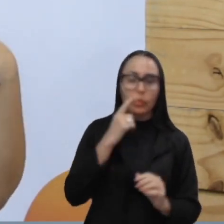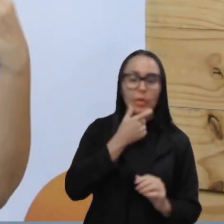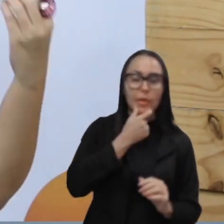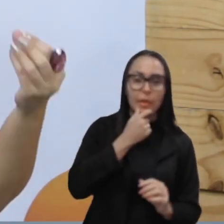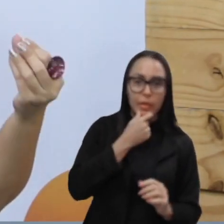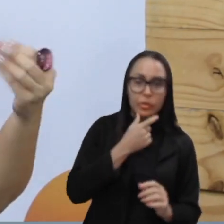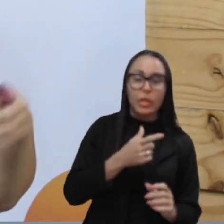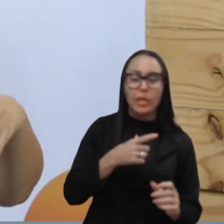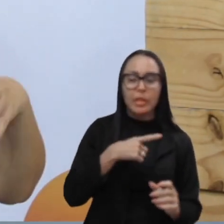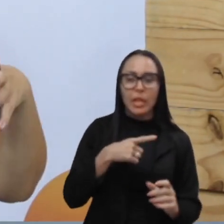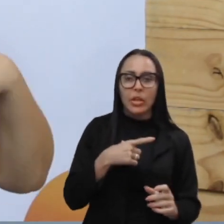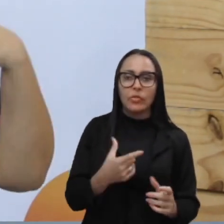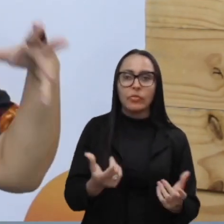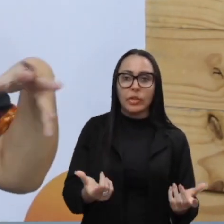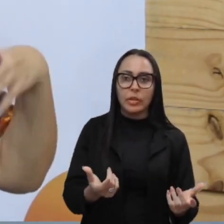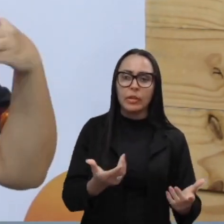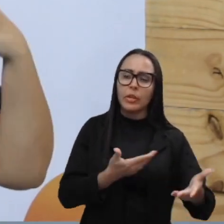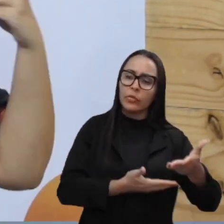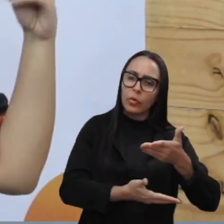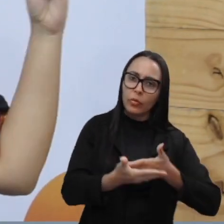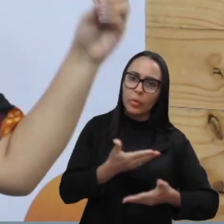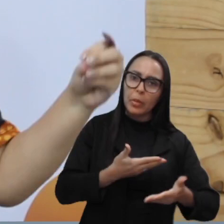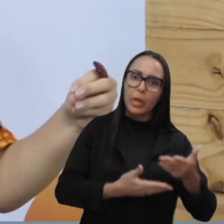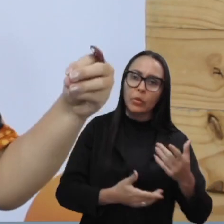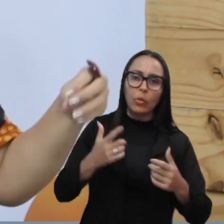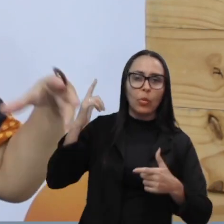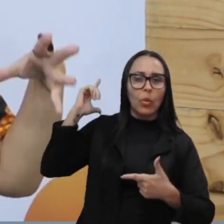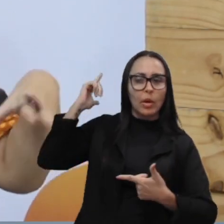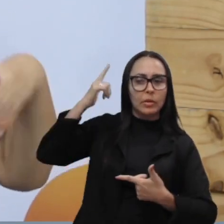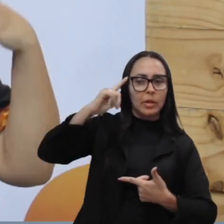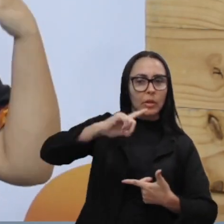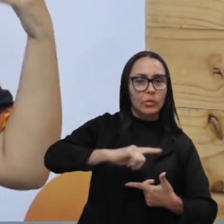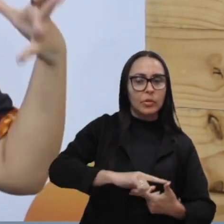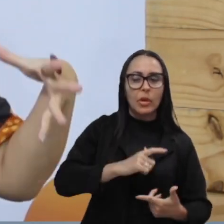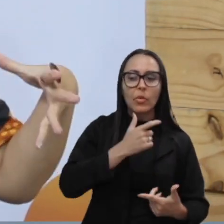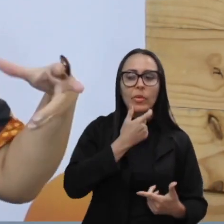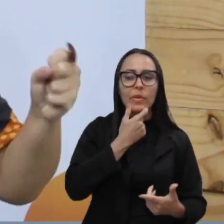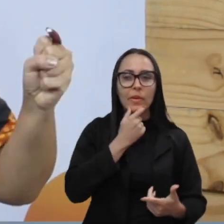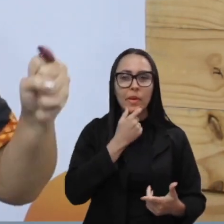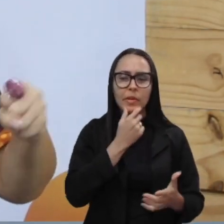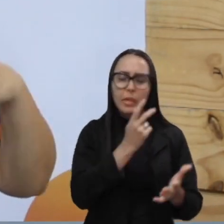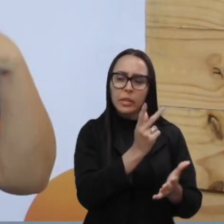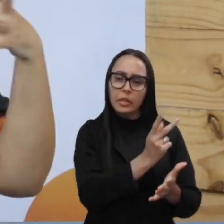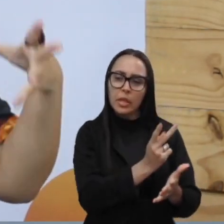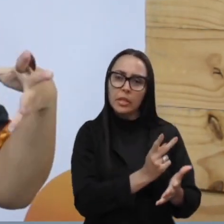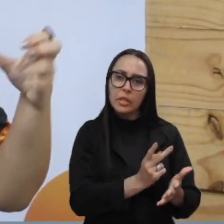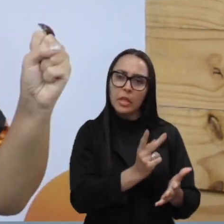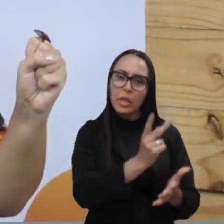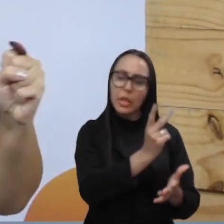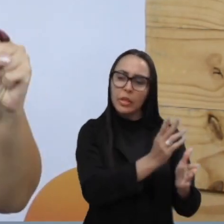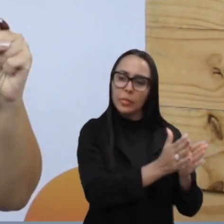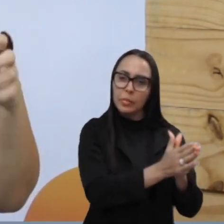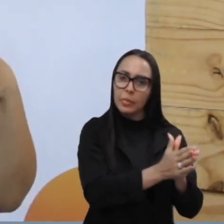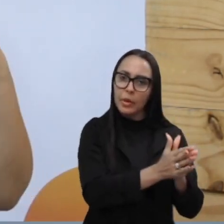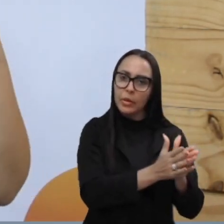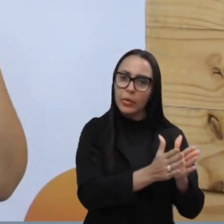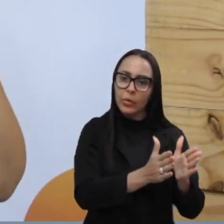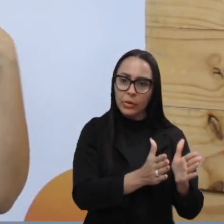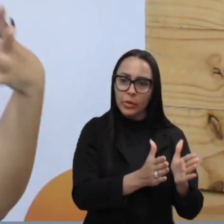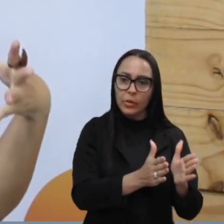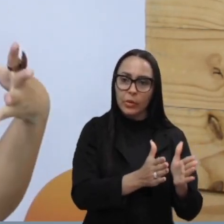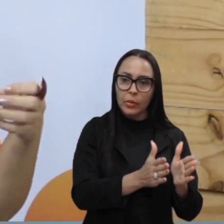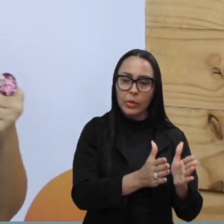teve bastante envolvido com essa tradição inglesa de ilustrações, né, de periódicos,